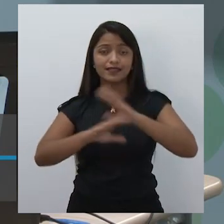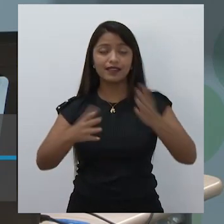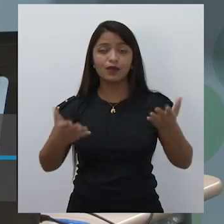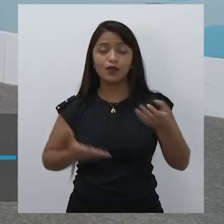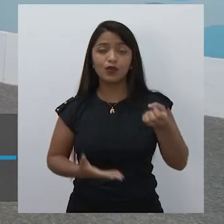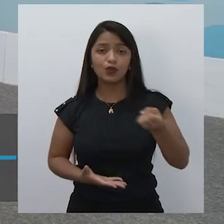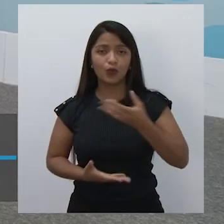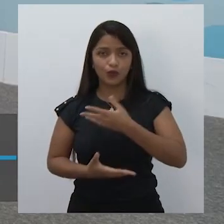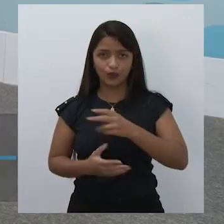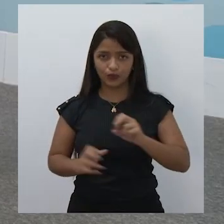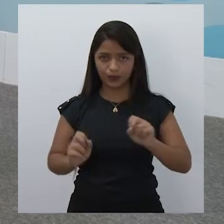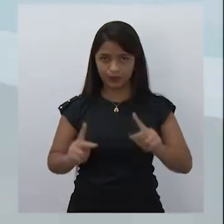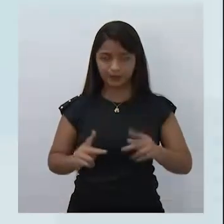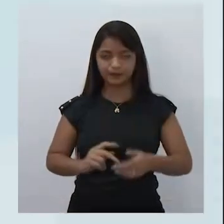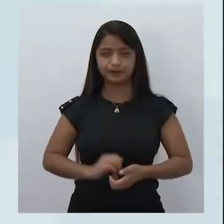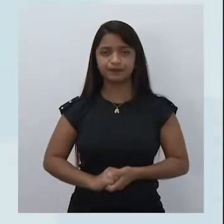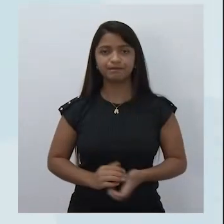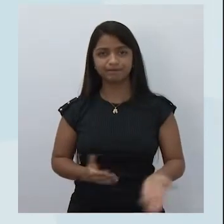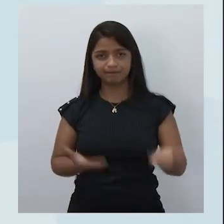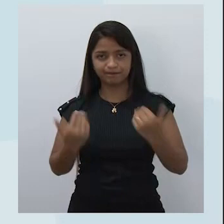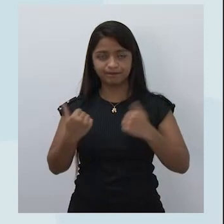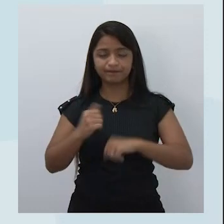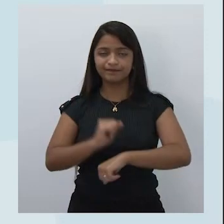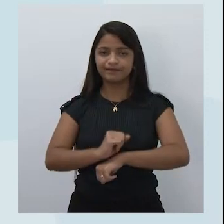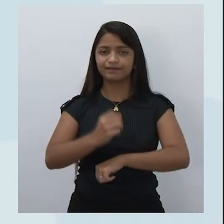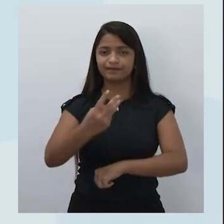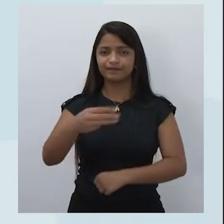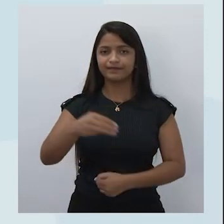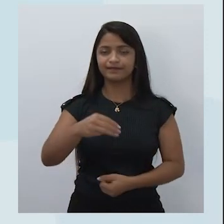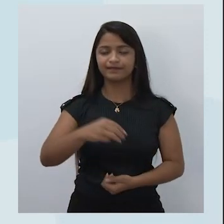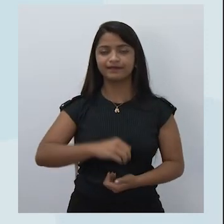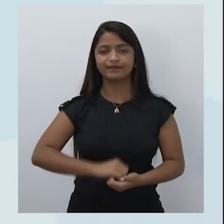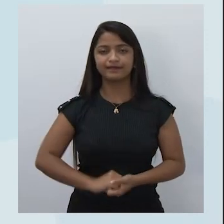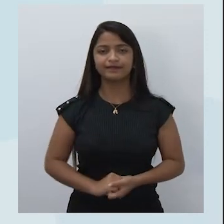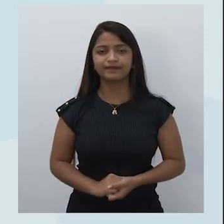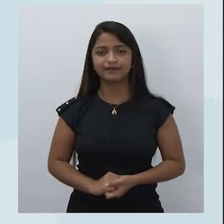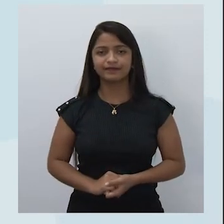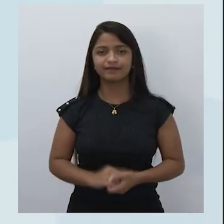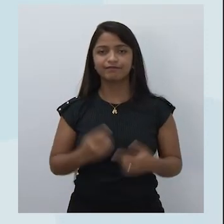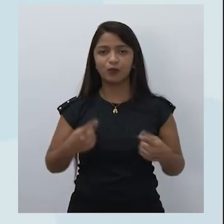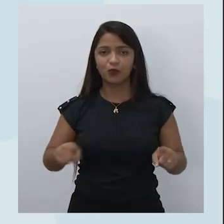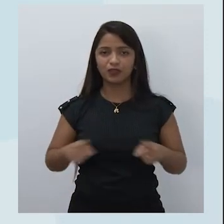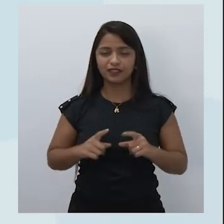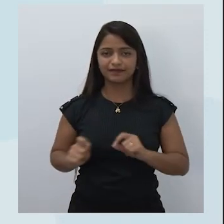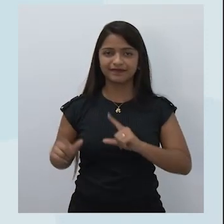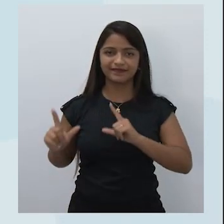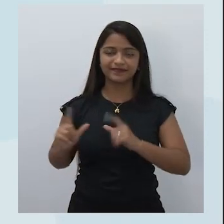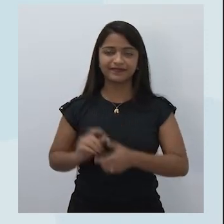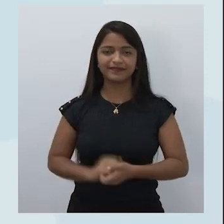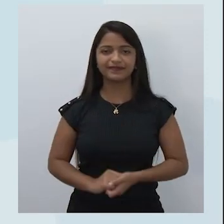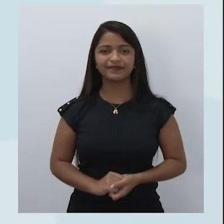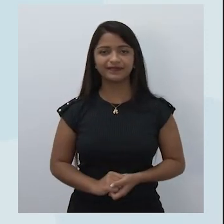aqui. Vamos lá? Três minutinhos. Musiquinha da interação.